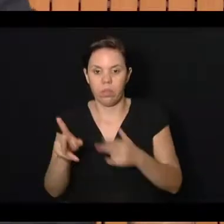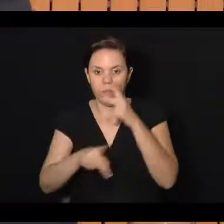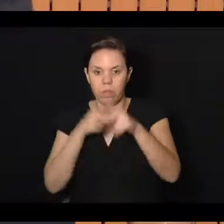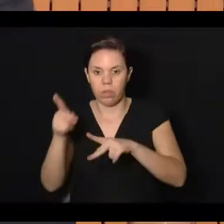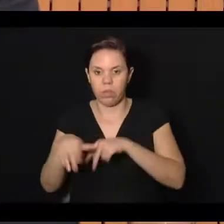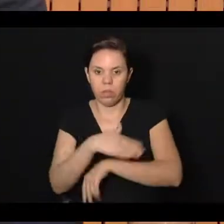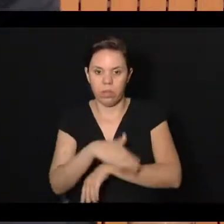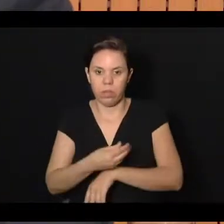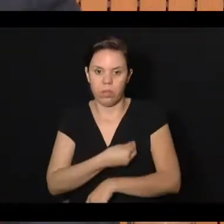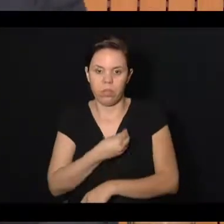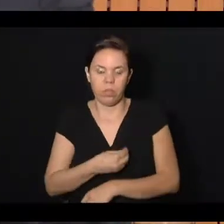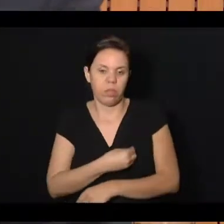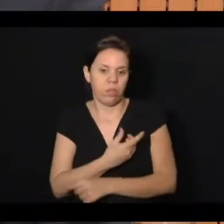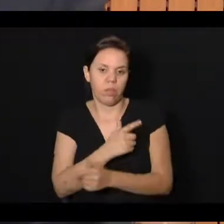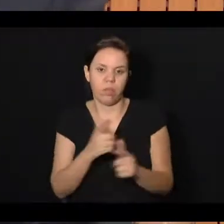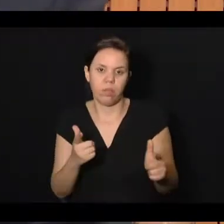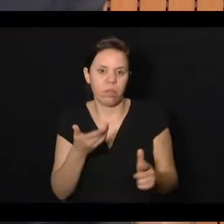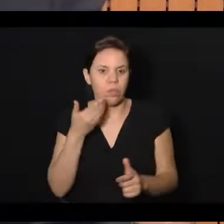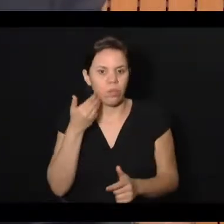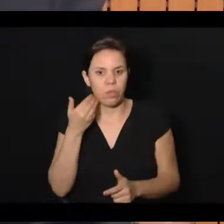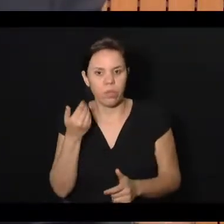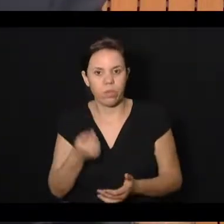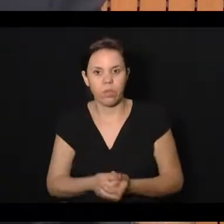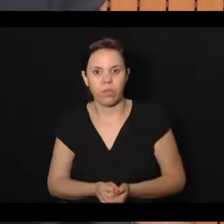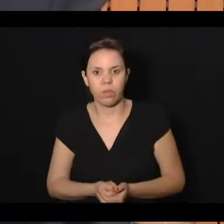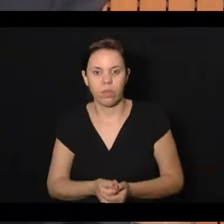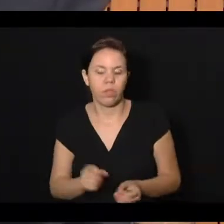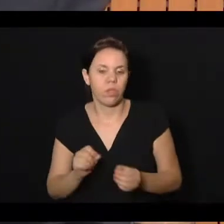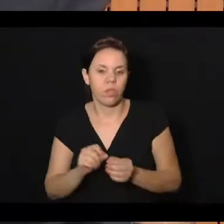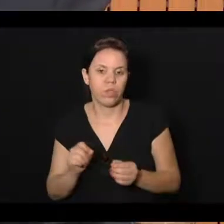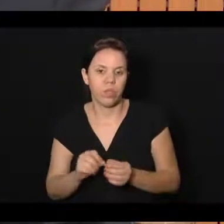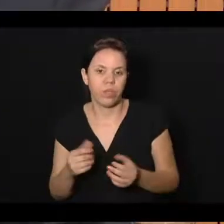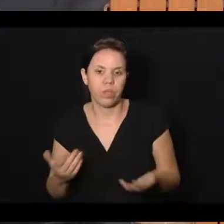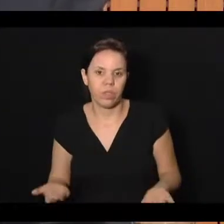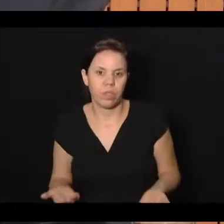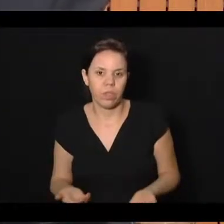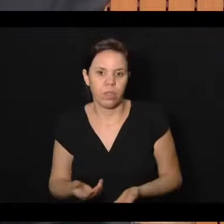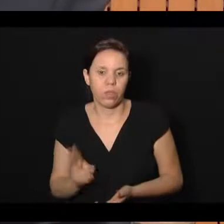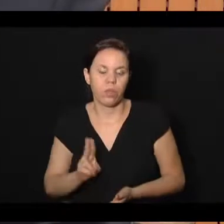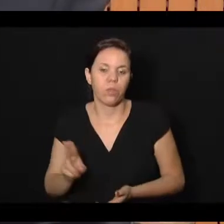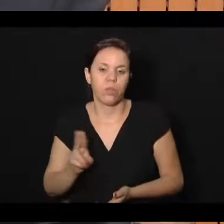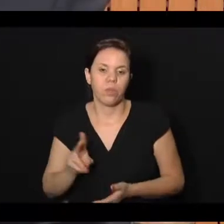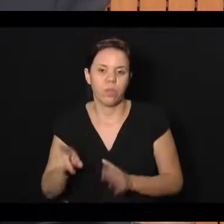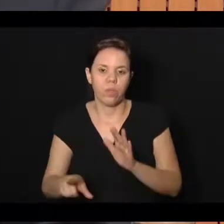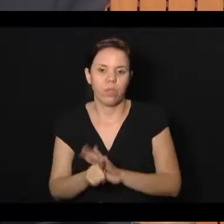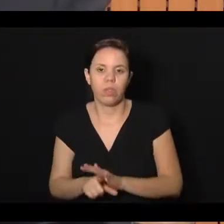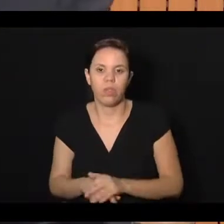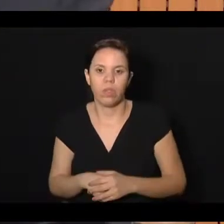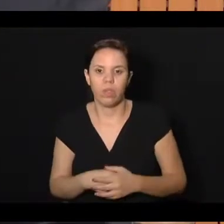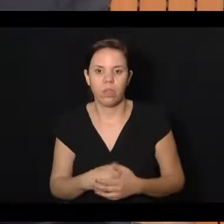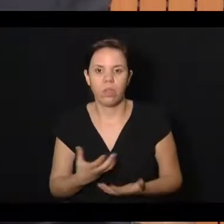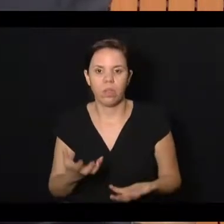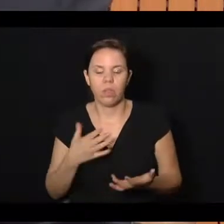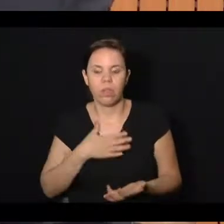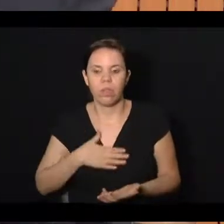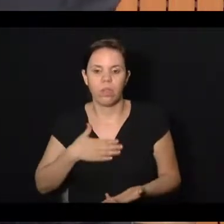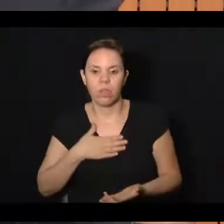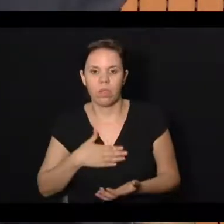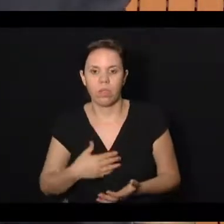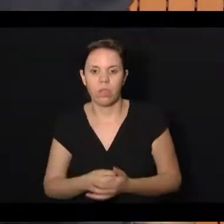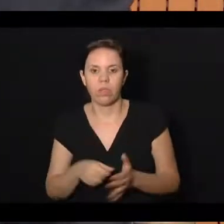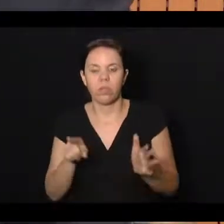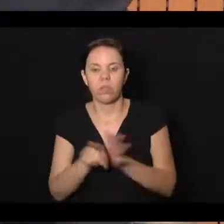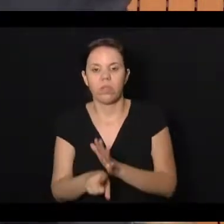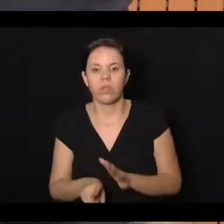rua não não não não não fazer o uso dessa lei então queria que vocês além dessa questão da